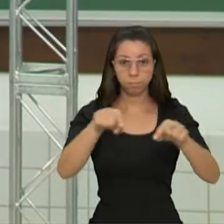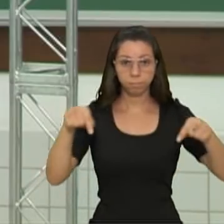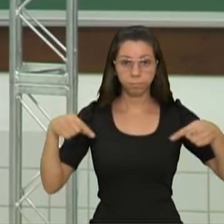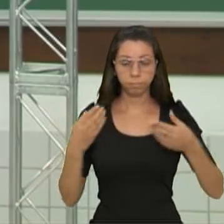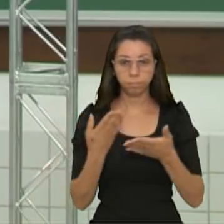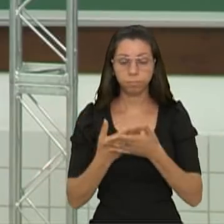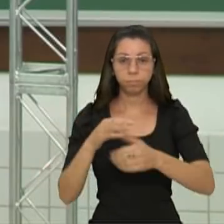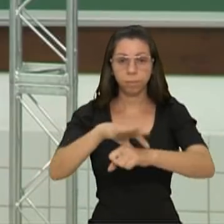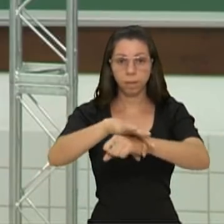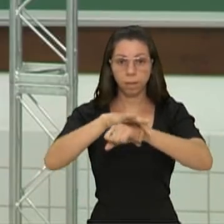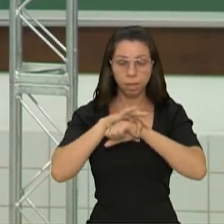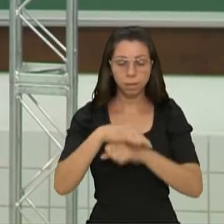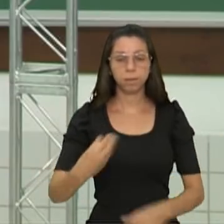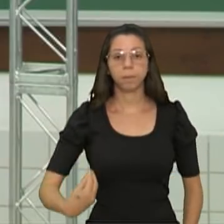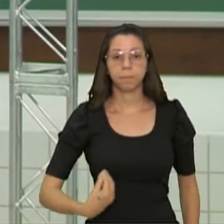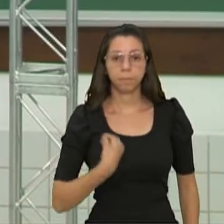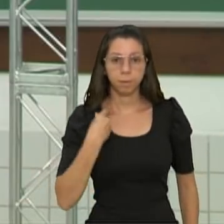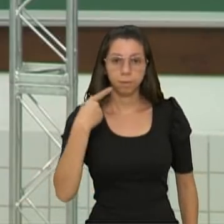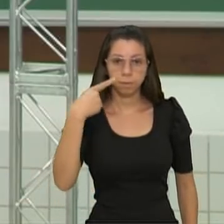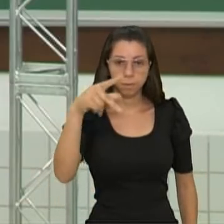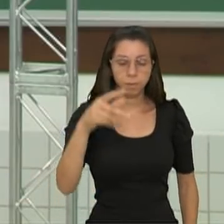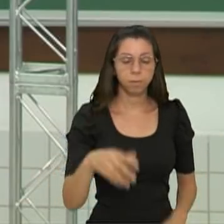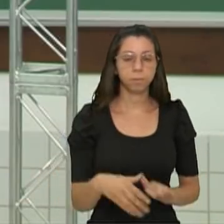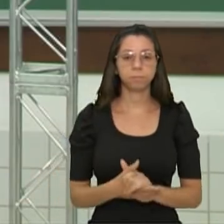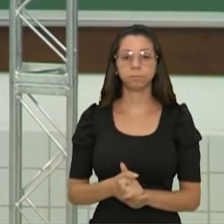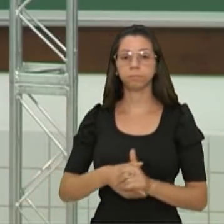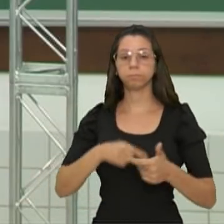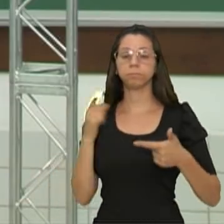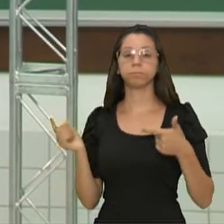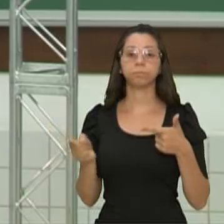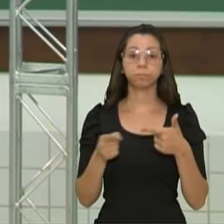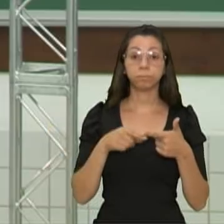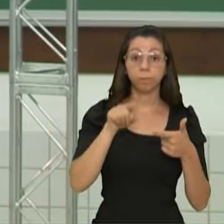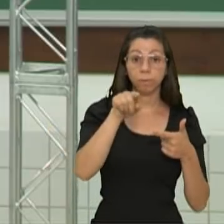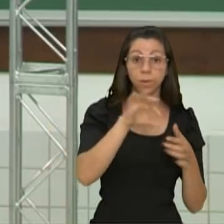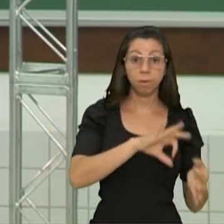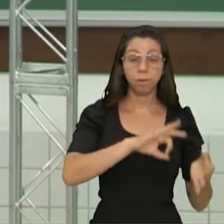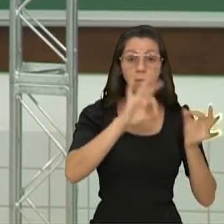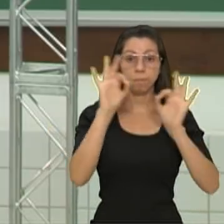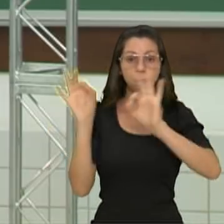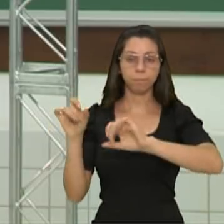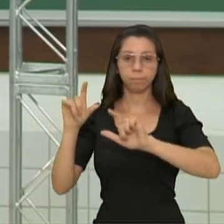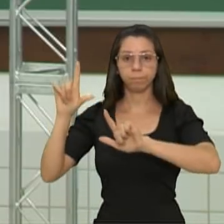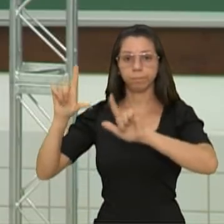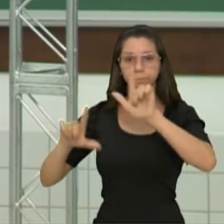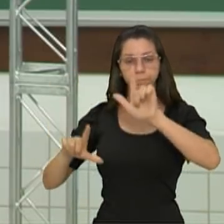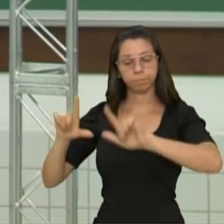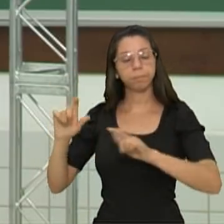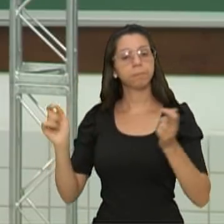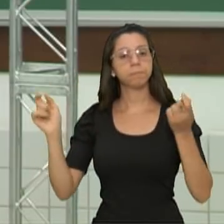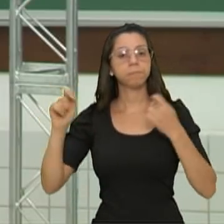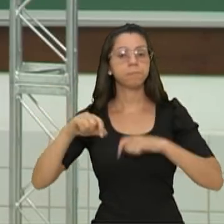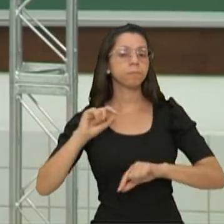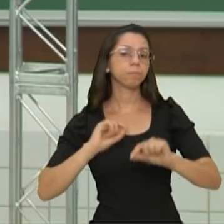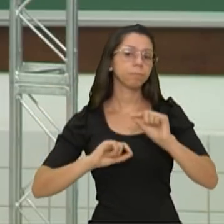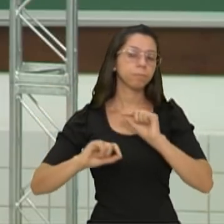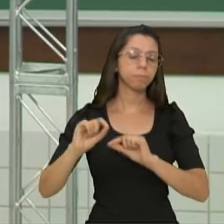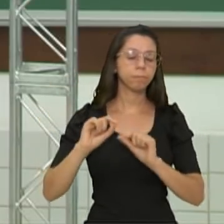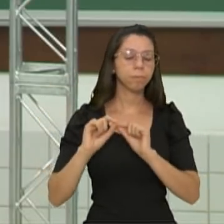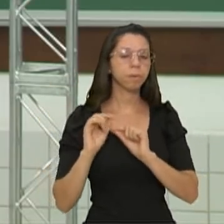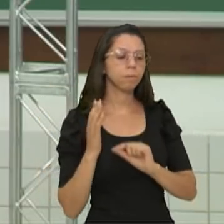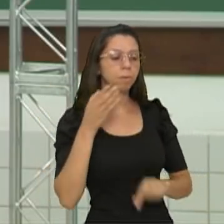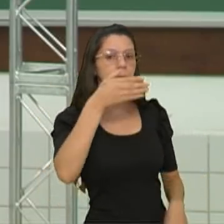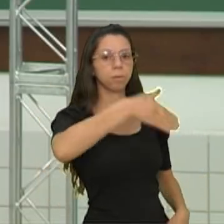presença. Segundo, caso você nos acompanhe apenas pela TV, é necessário que você procure